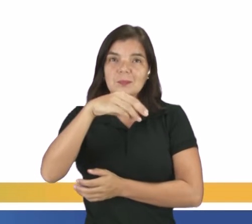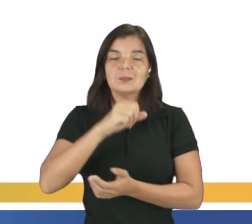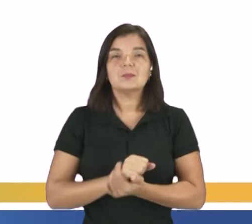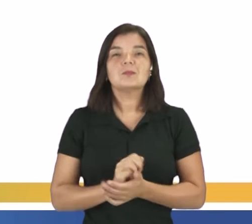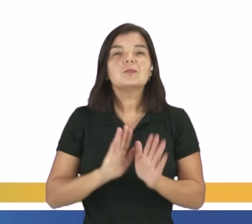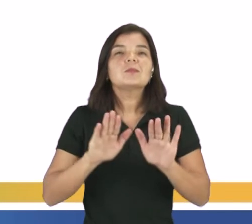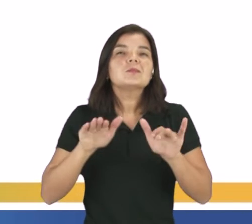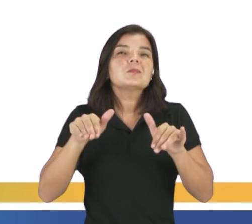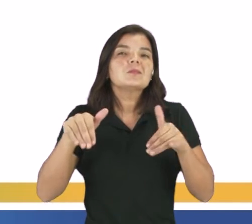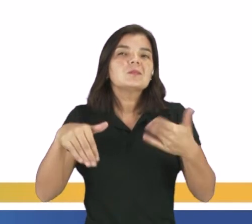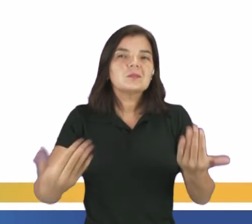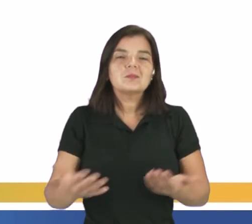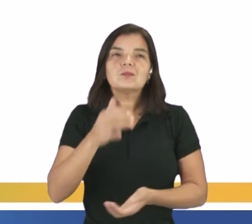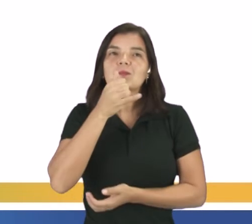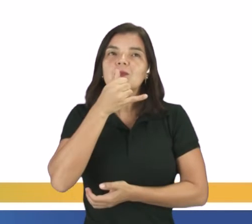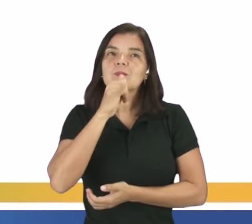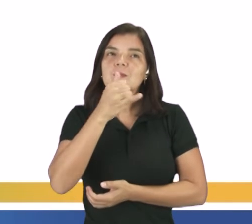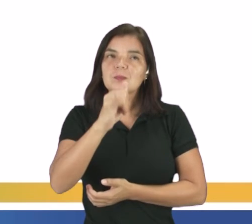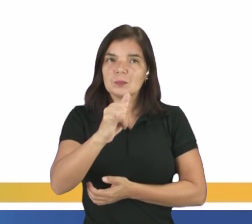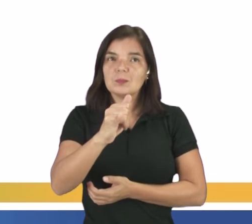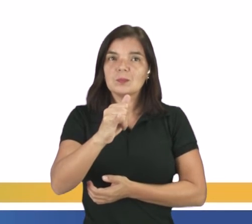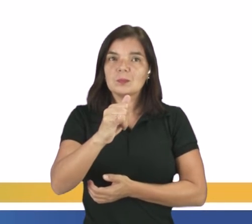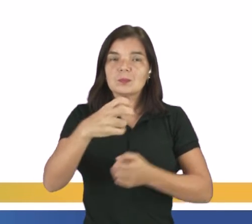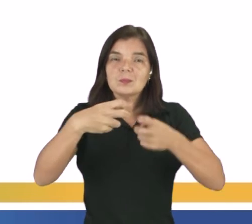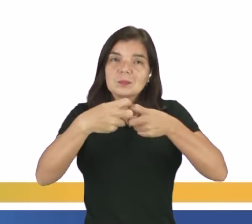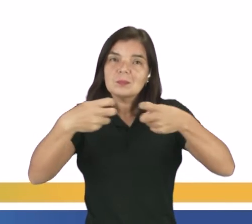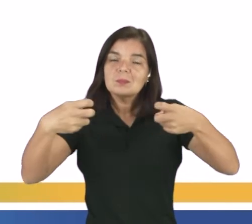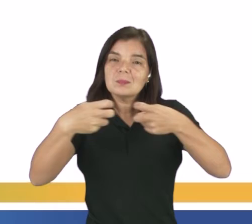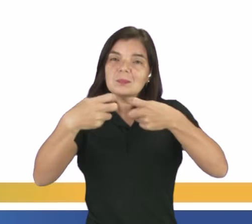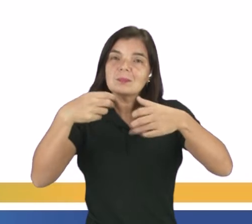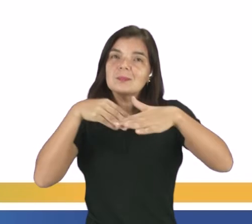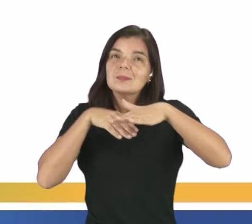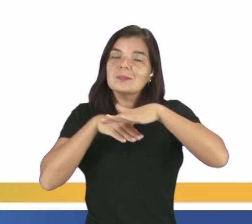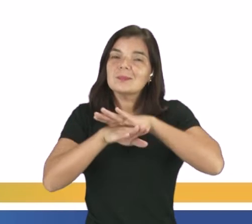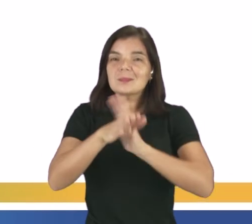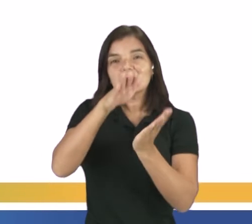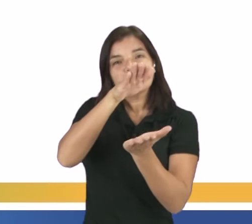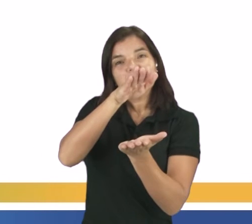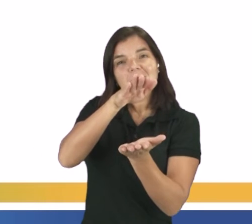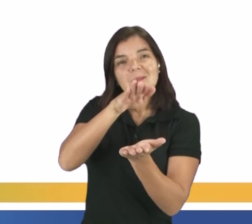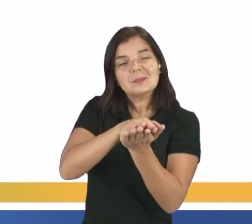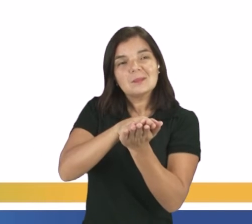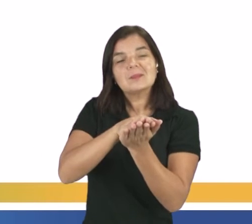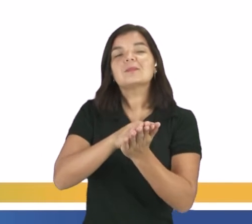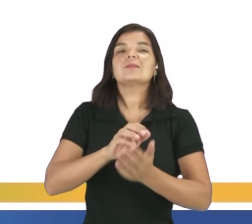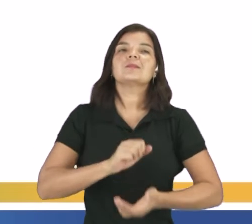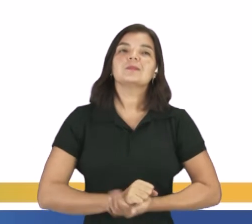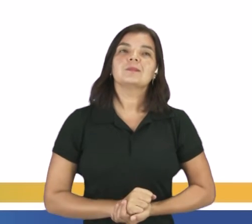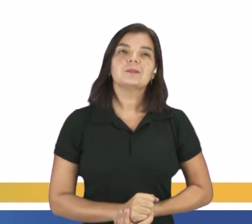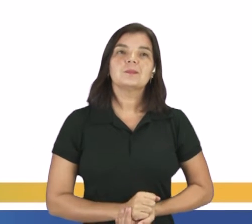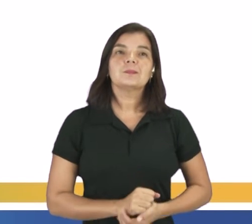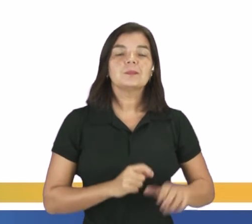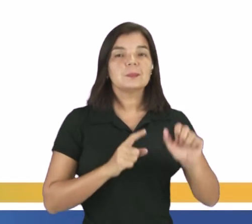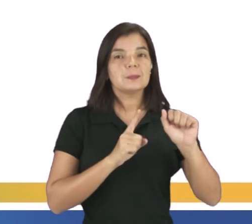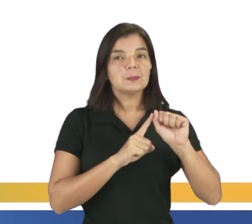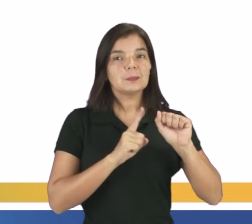50 centímetros. Qual é o módulo da energia potencial elástica armazenada nessa